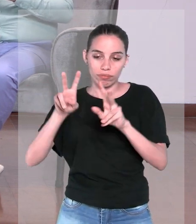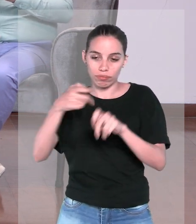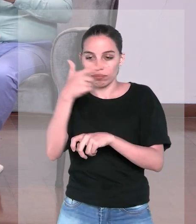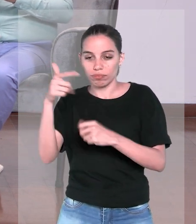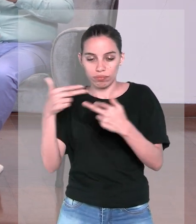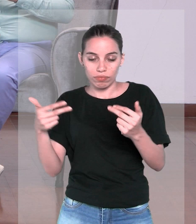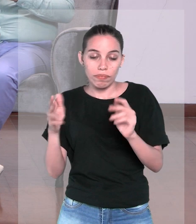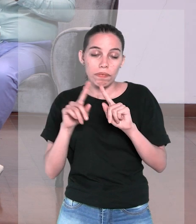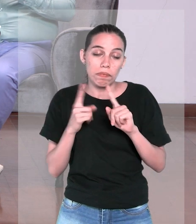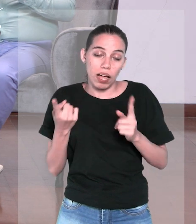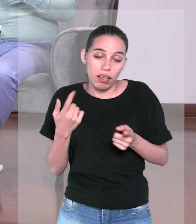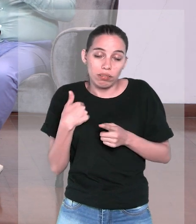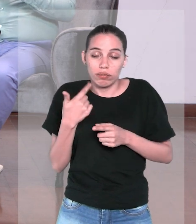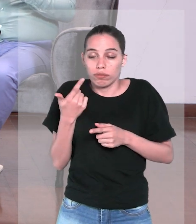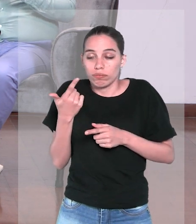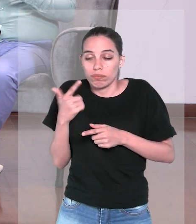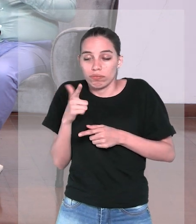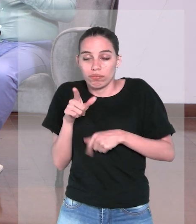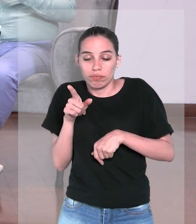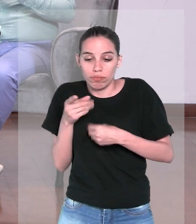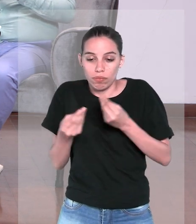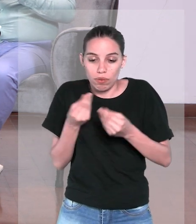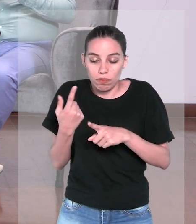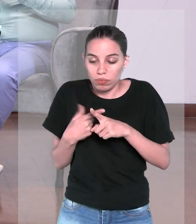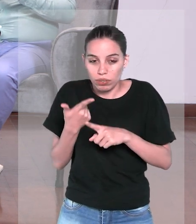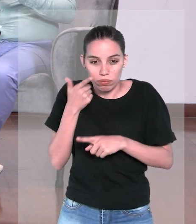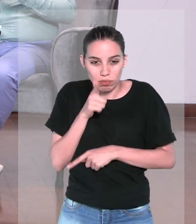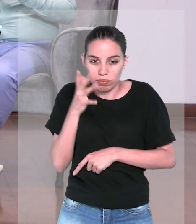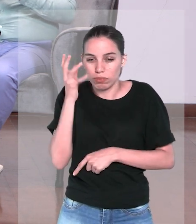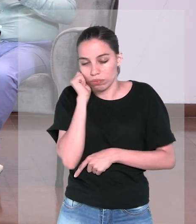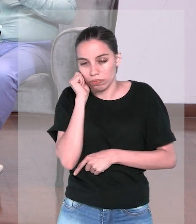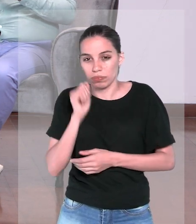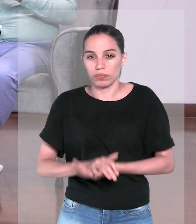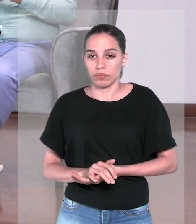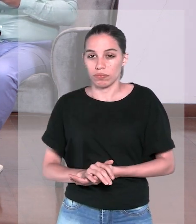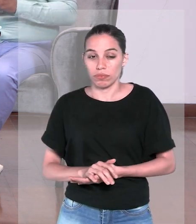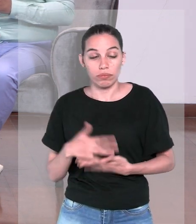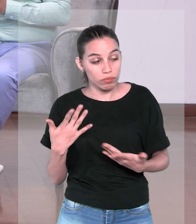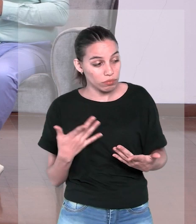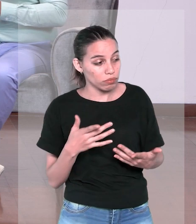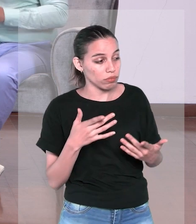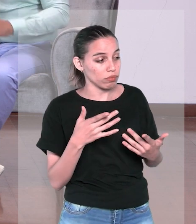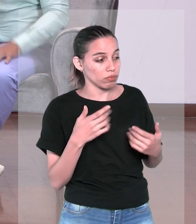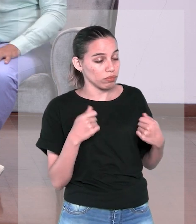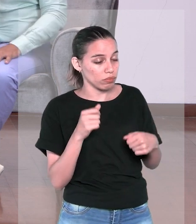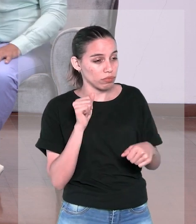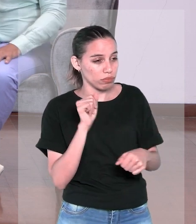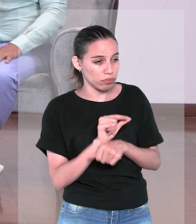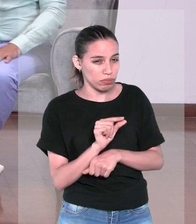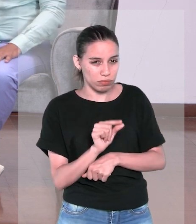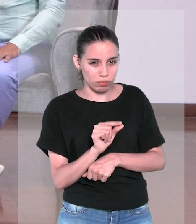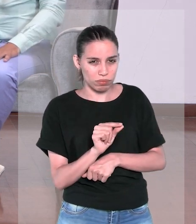sobre outra coisa, mas eu não tenho como, senão eu não durmo. Hugo, eu vou dar uma paradinha